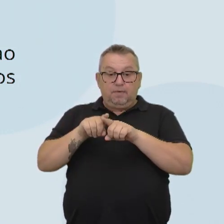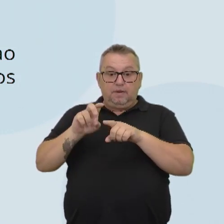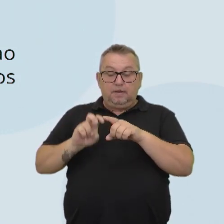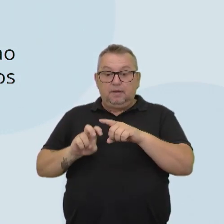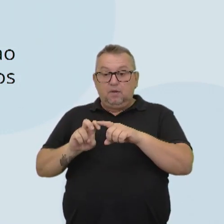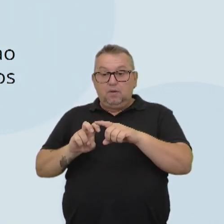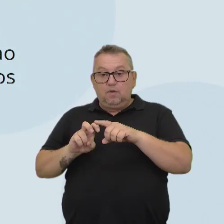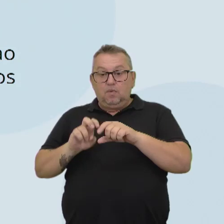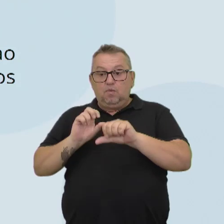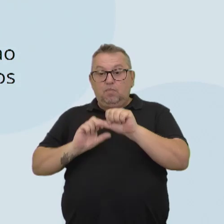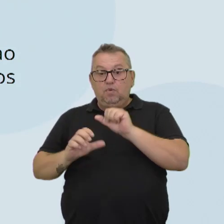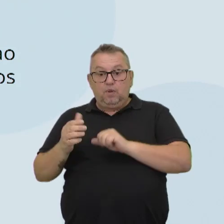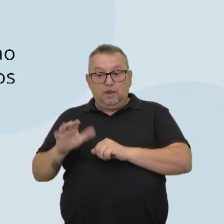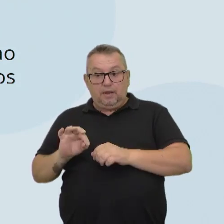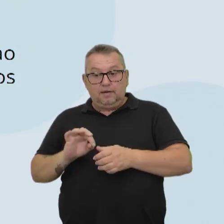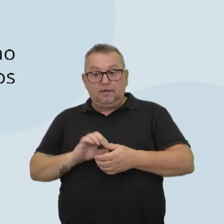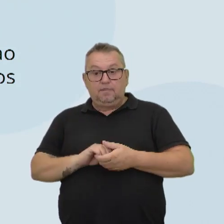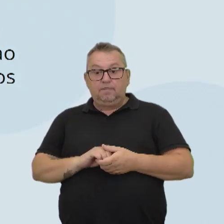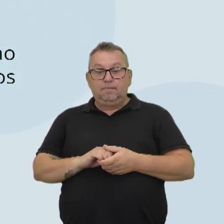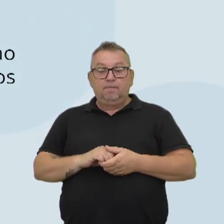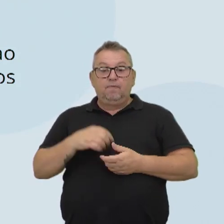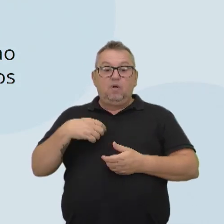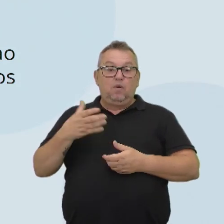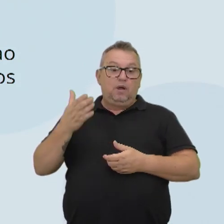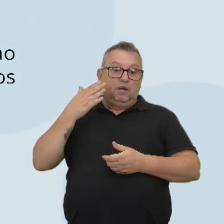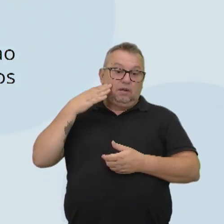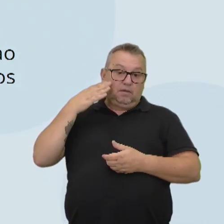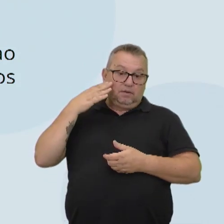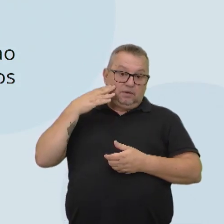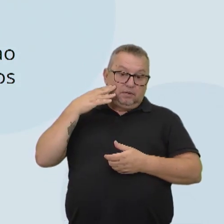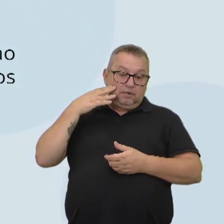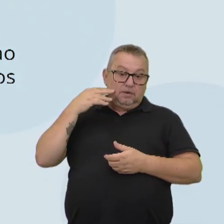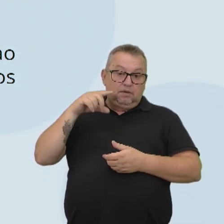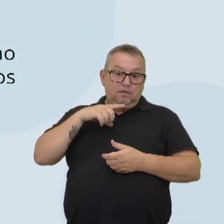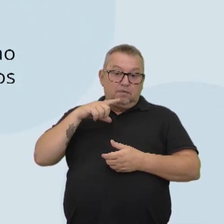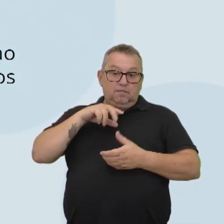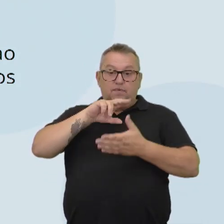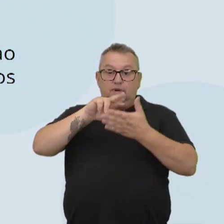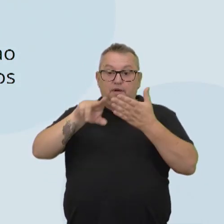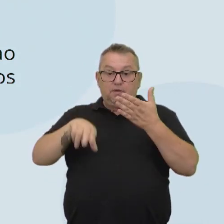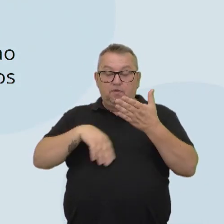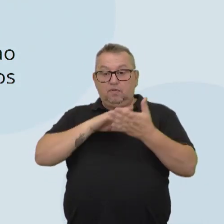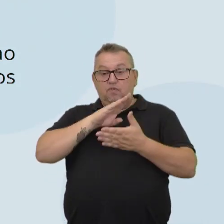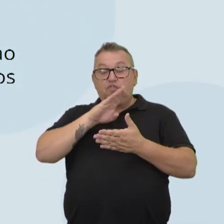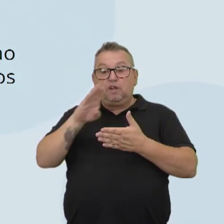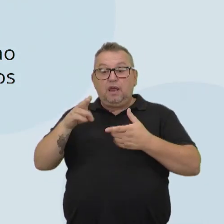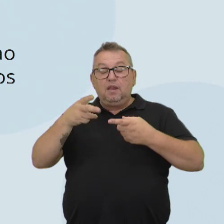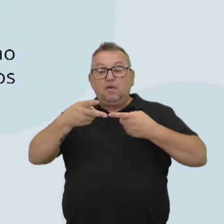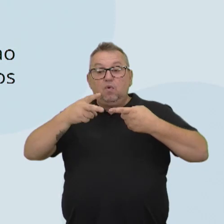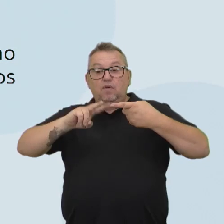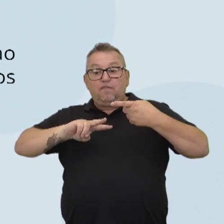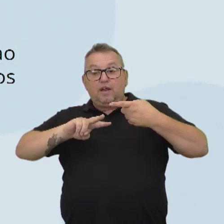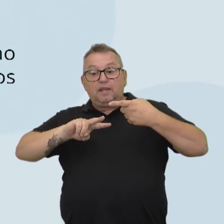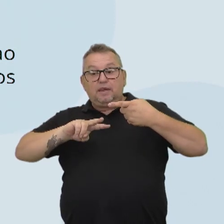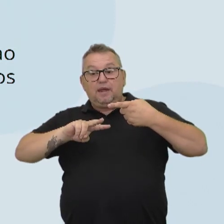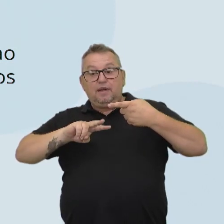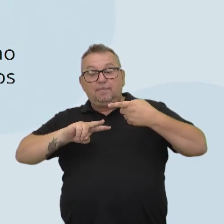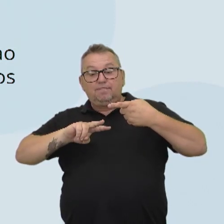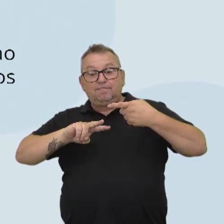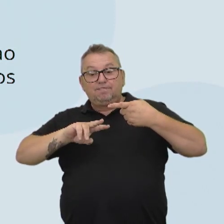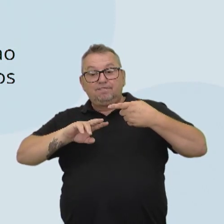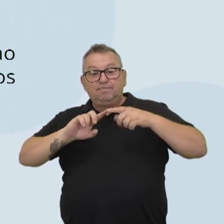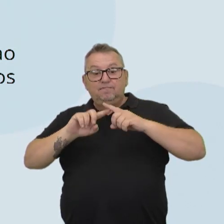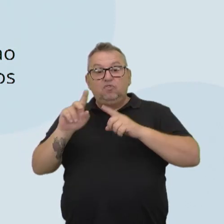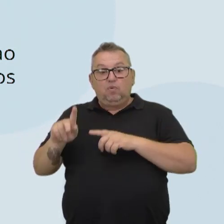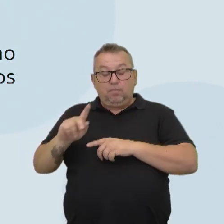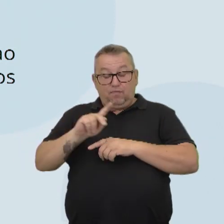em outro momento, virou 10. Show. Eu quero saber se essas grandezas sofreram variações direta ou inversa. Show. Então, o